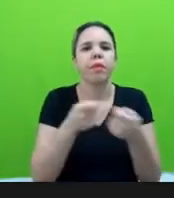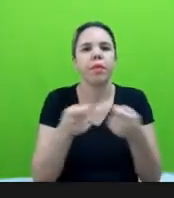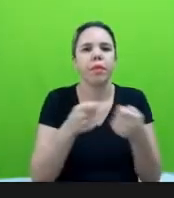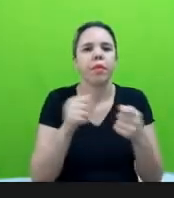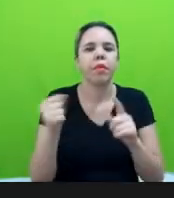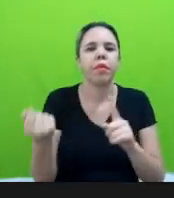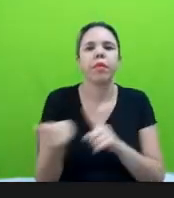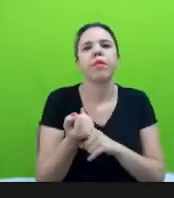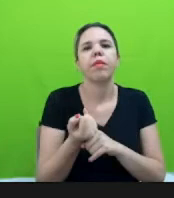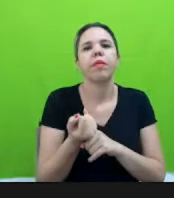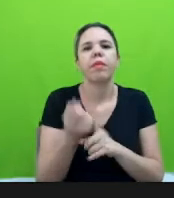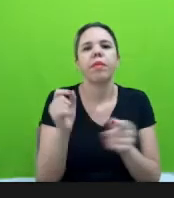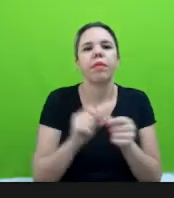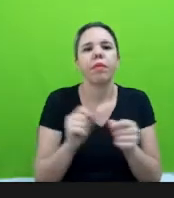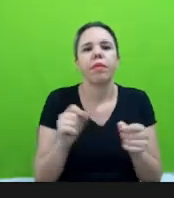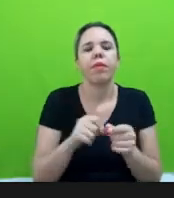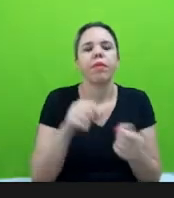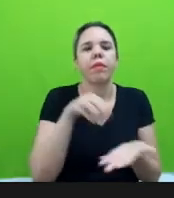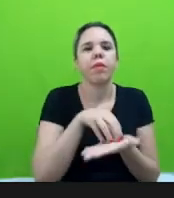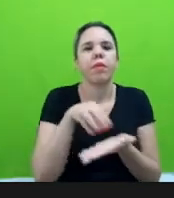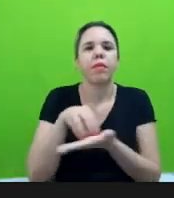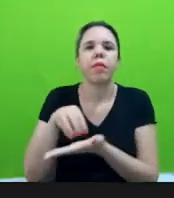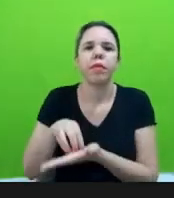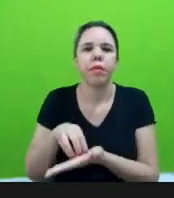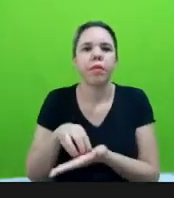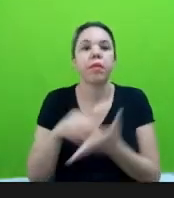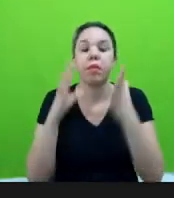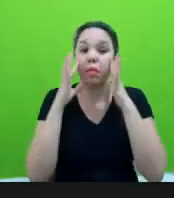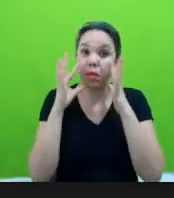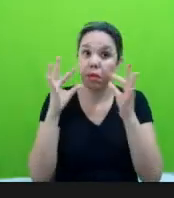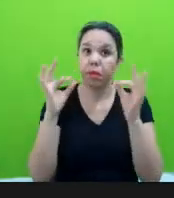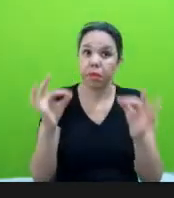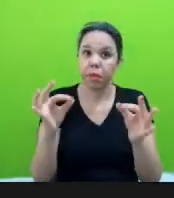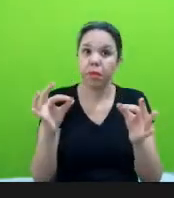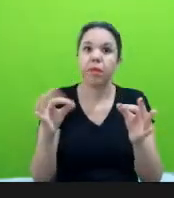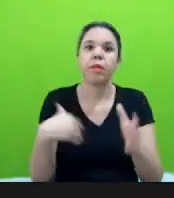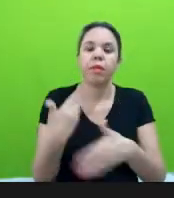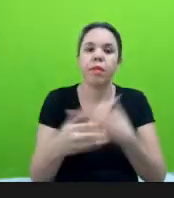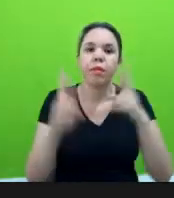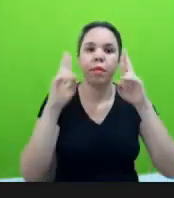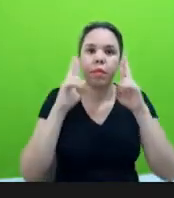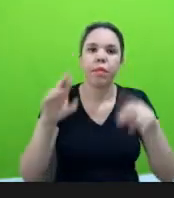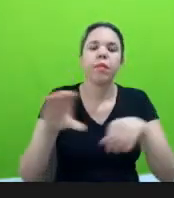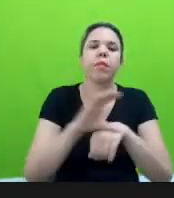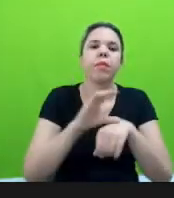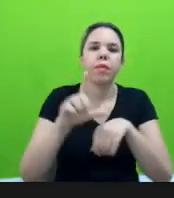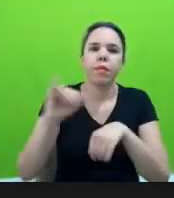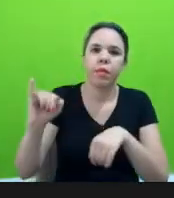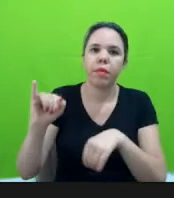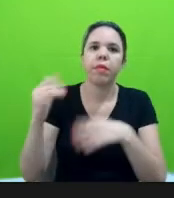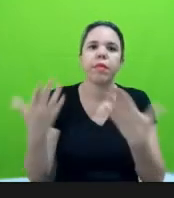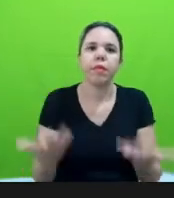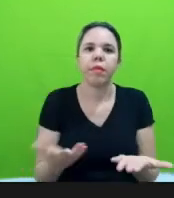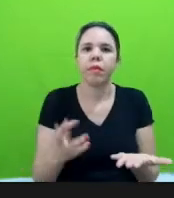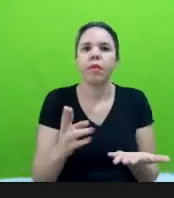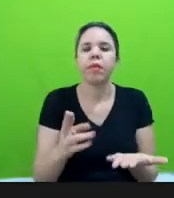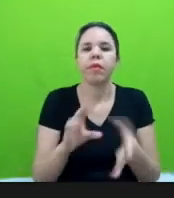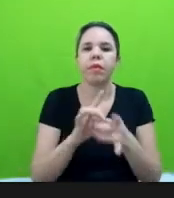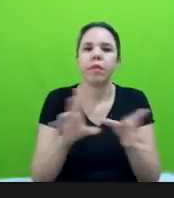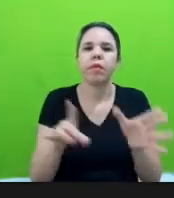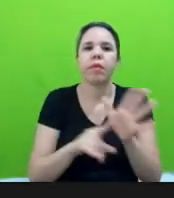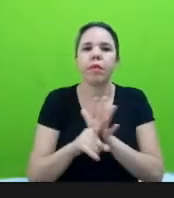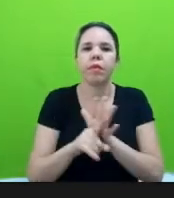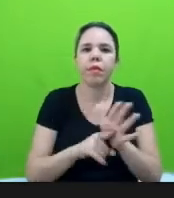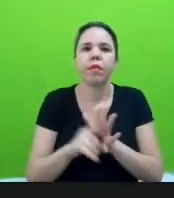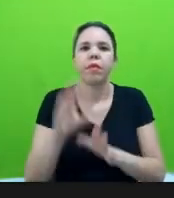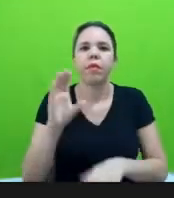vai fazer com que esses órgãos tomem tento e passem a respeitar a Constituição e a LAI e passem a disponibilizar os dados que os cidadãos buscam. É